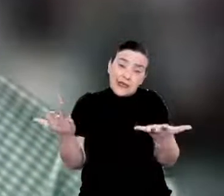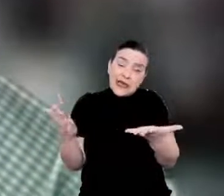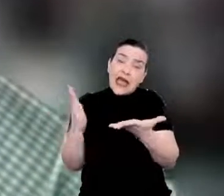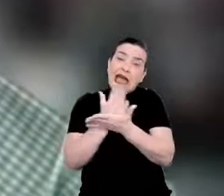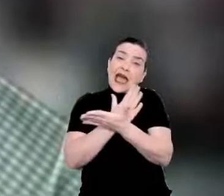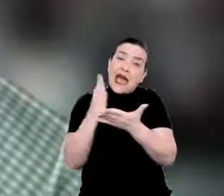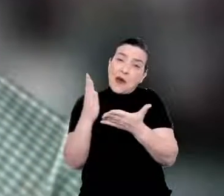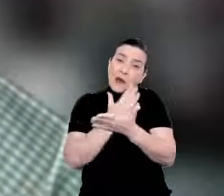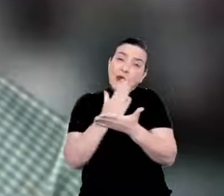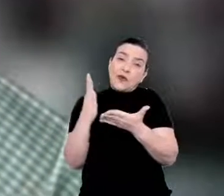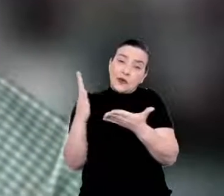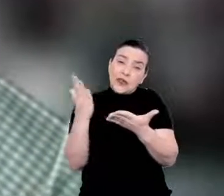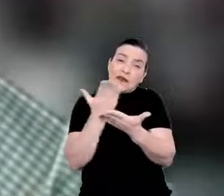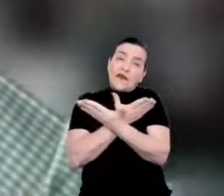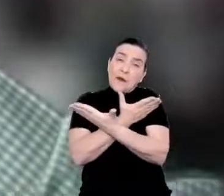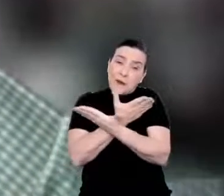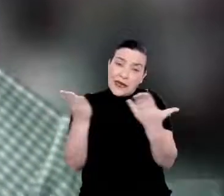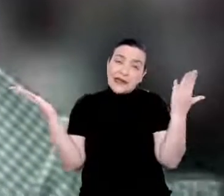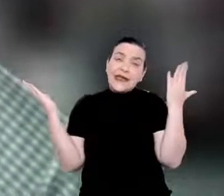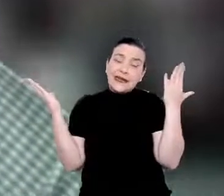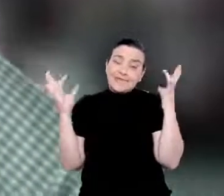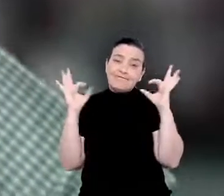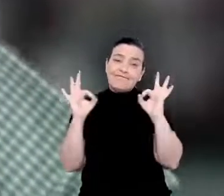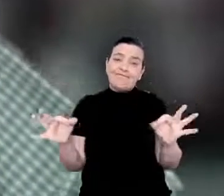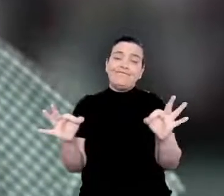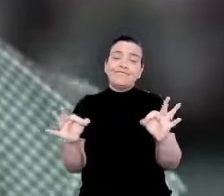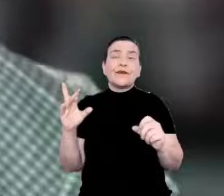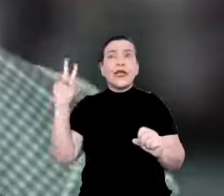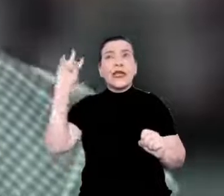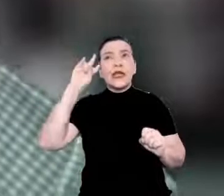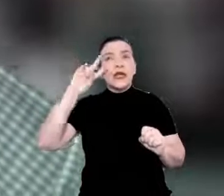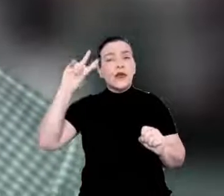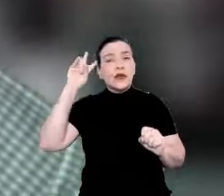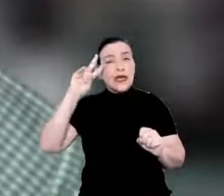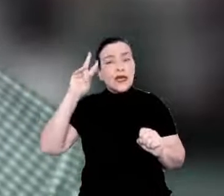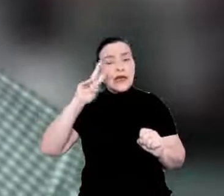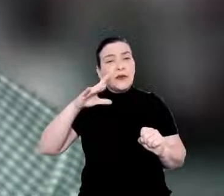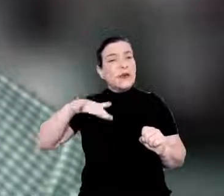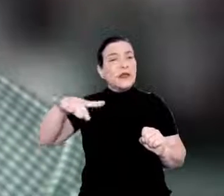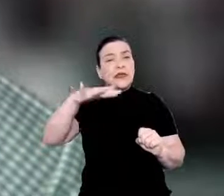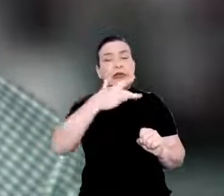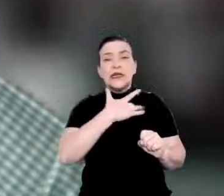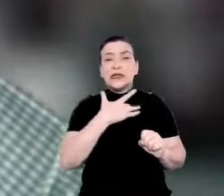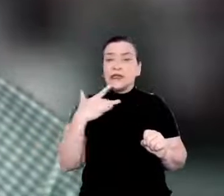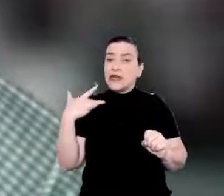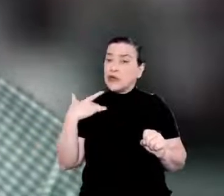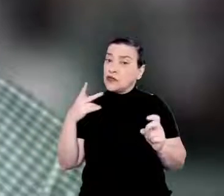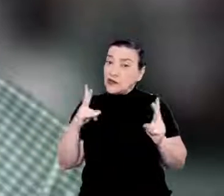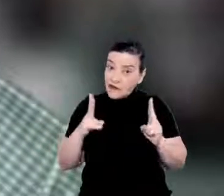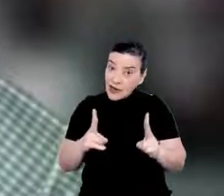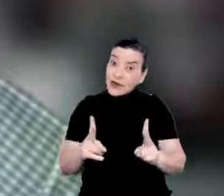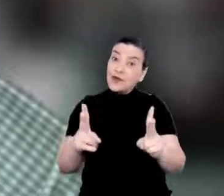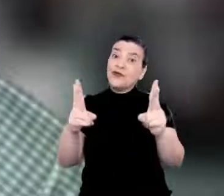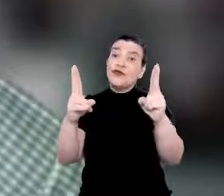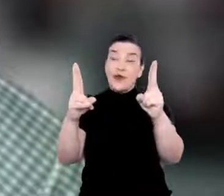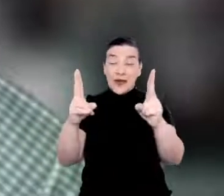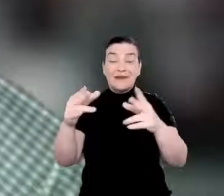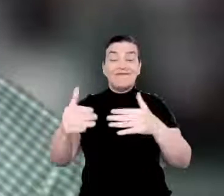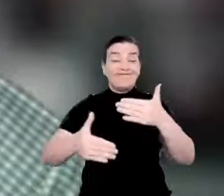tornar menores. Eu lembro que o sistema de saúde jamais acaba, mas eles podem piorar